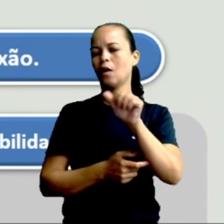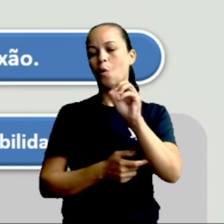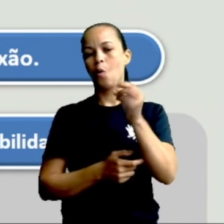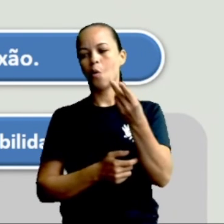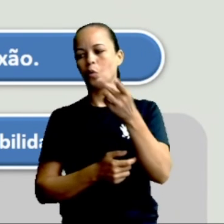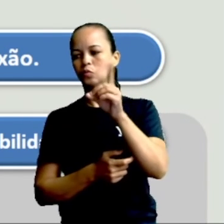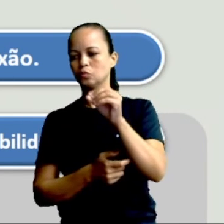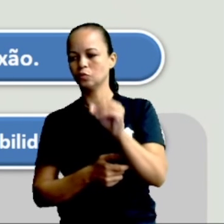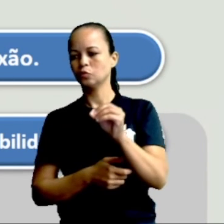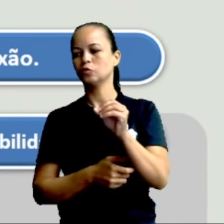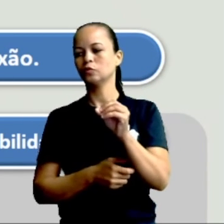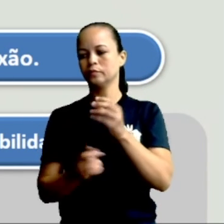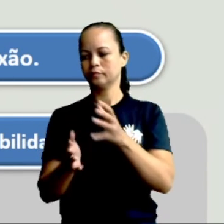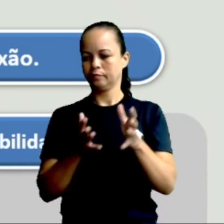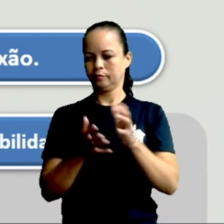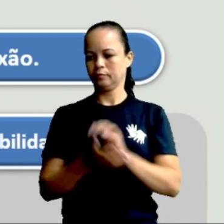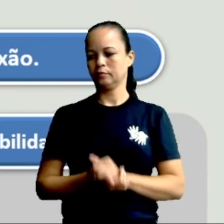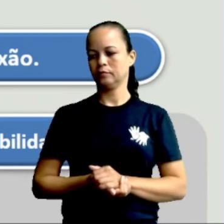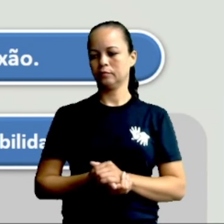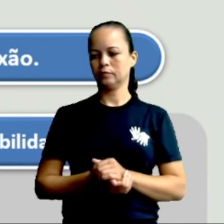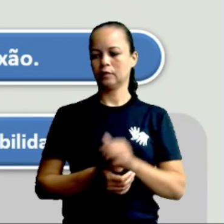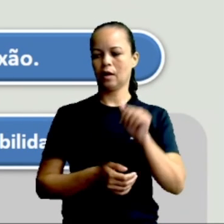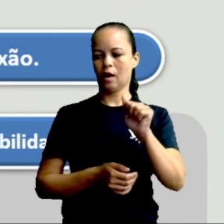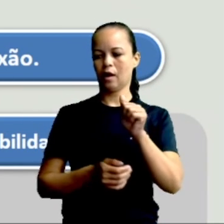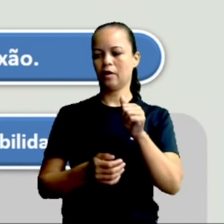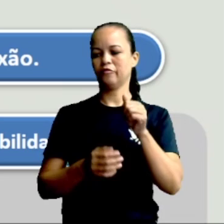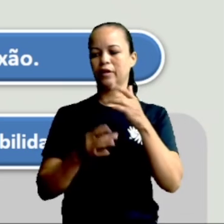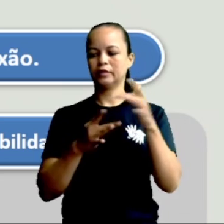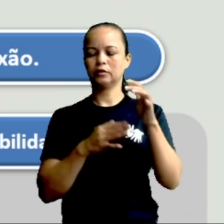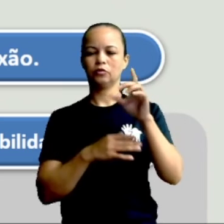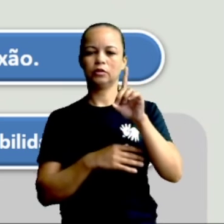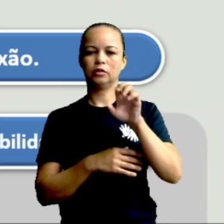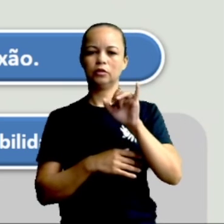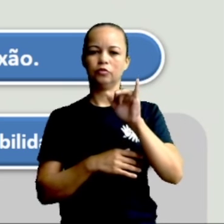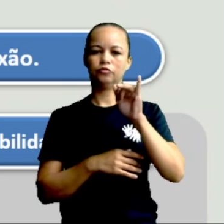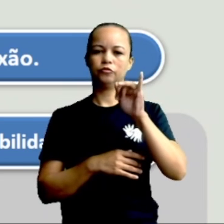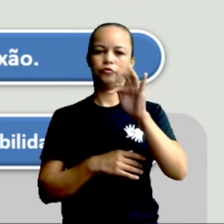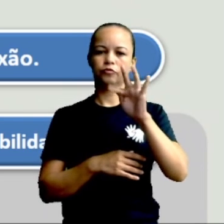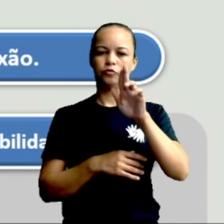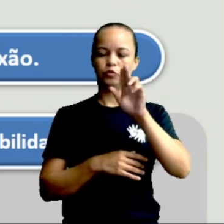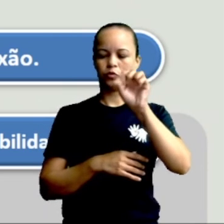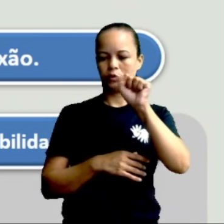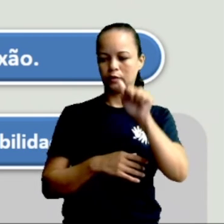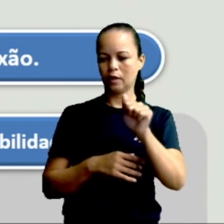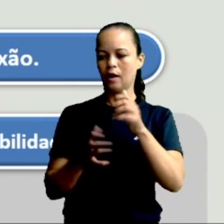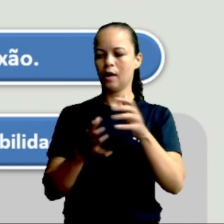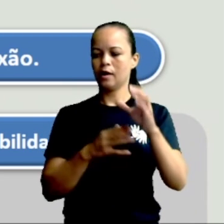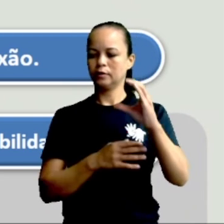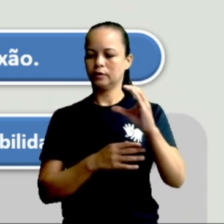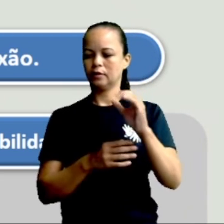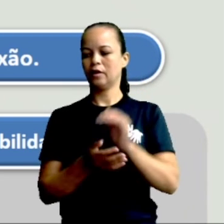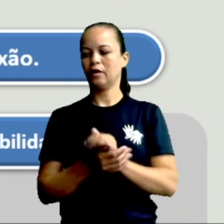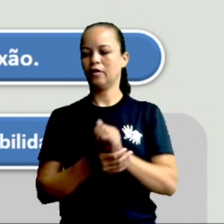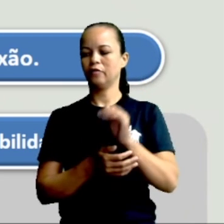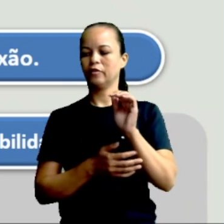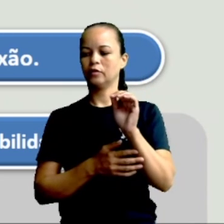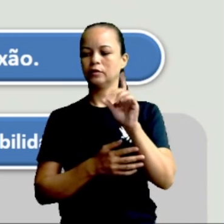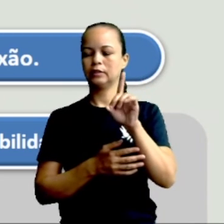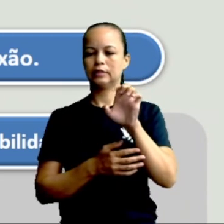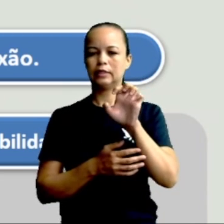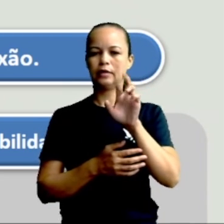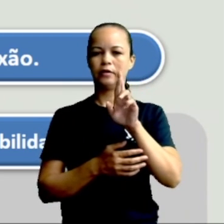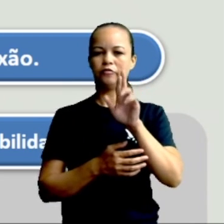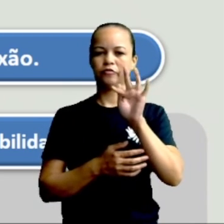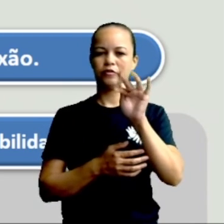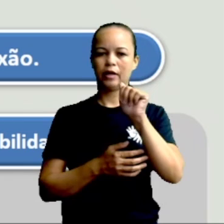aí? Reflexão difusa, fenômeno de difração, princípio da reflexão ou princípio da reversibilidade da